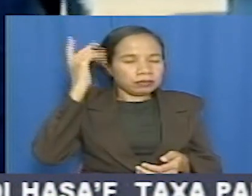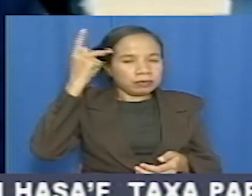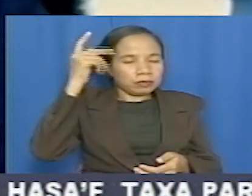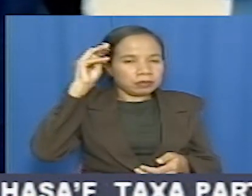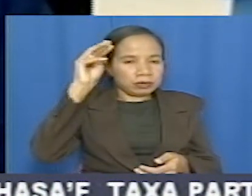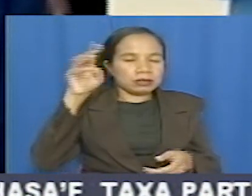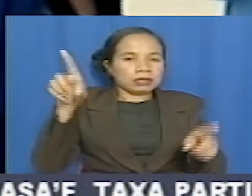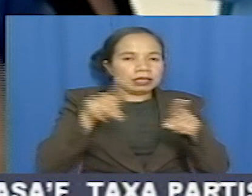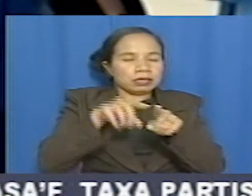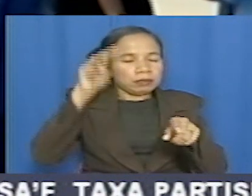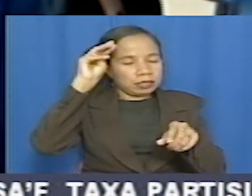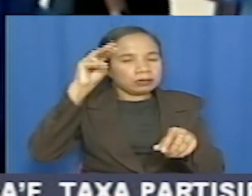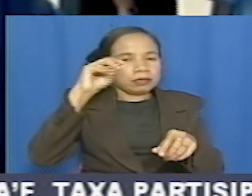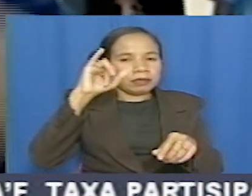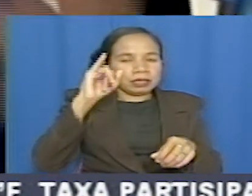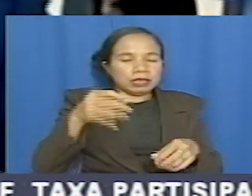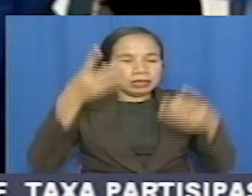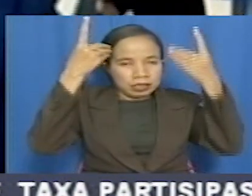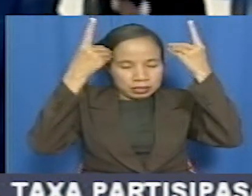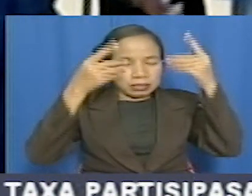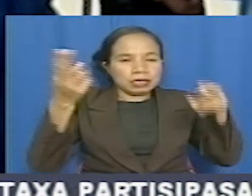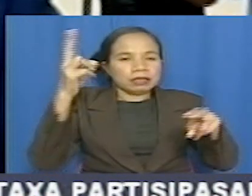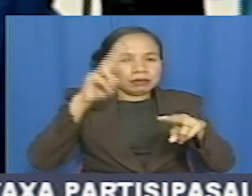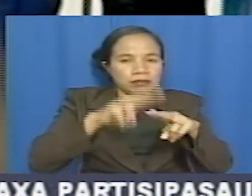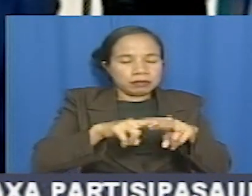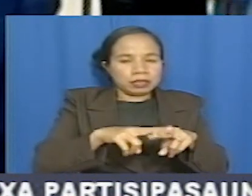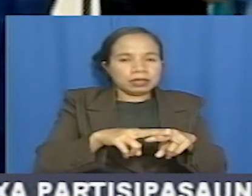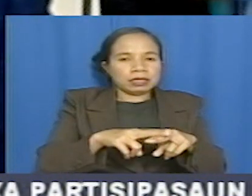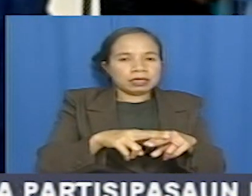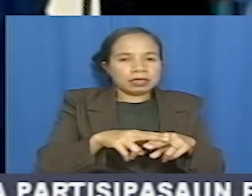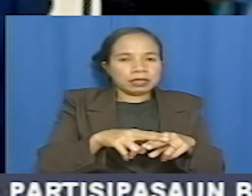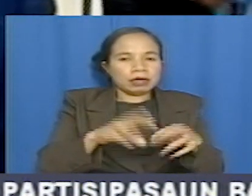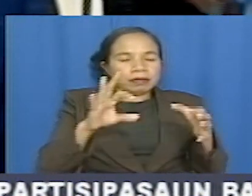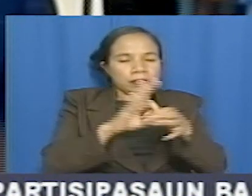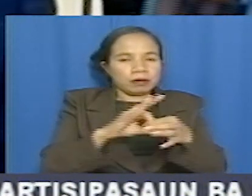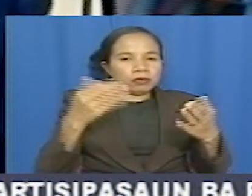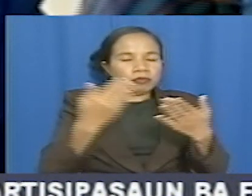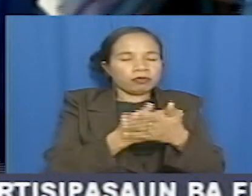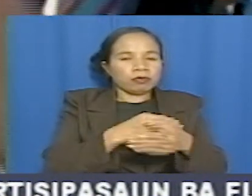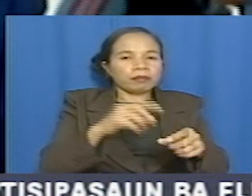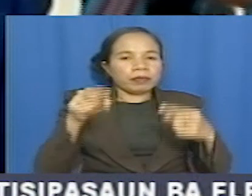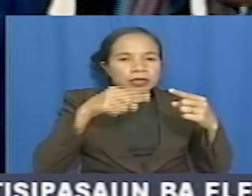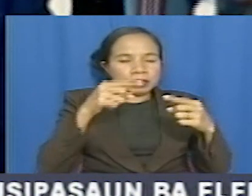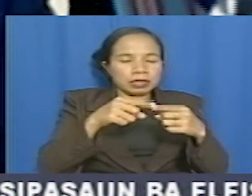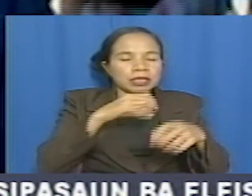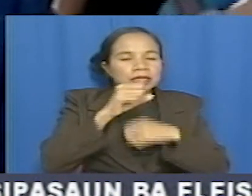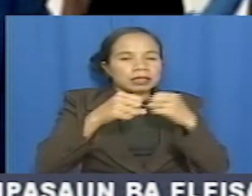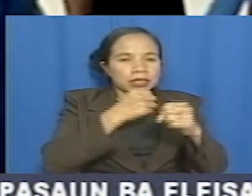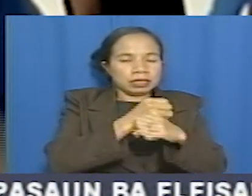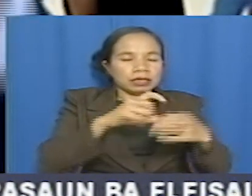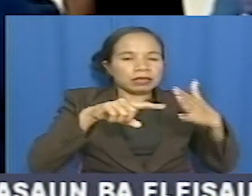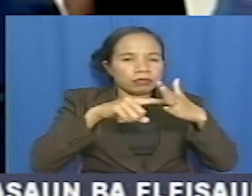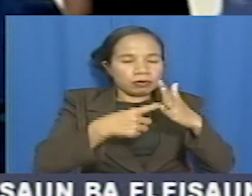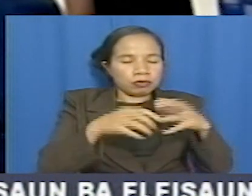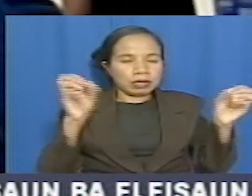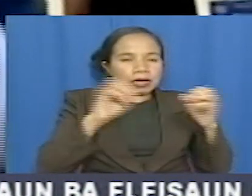ministro do interior mak se decidi atau amenta ema bai hira atau hu recrutamento tinang oing atau hu ka atlah hu ine de sam